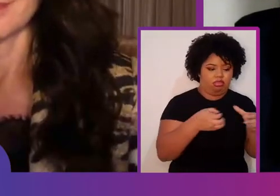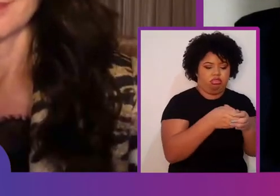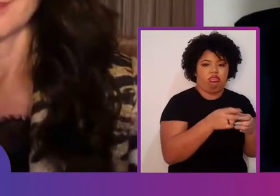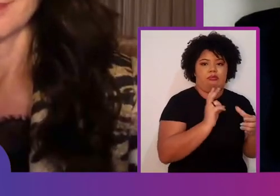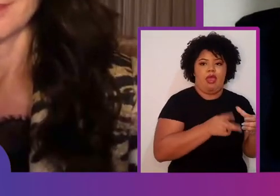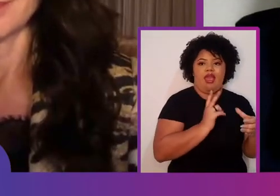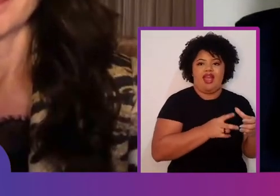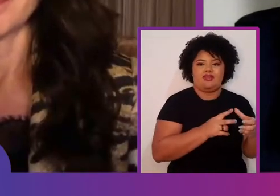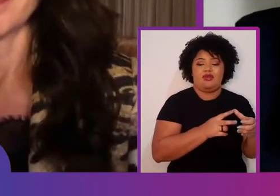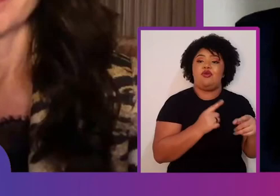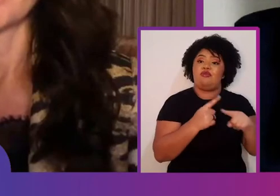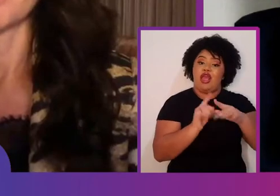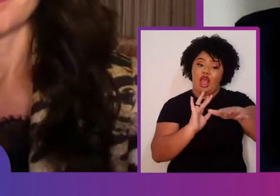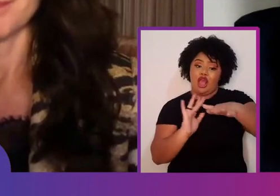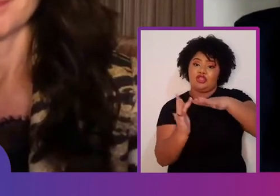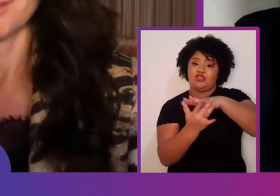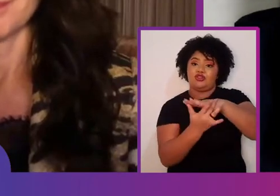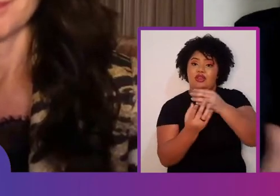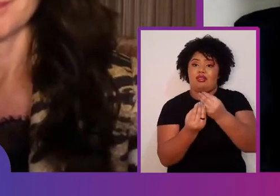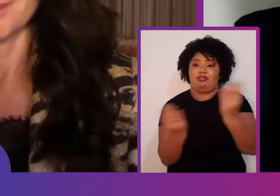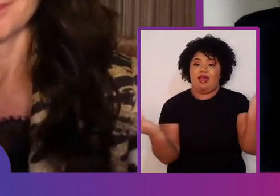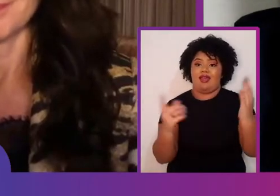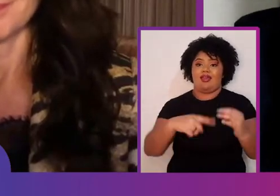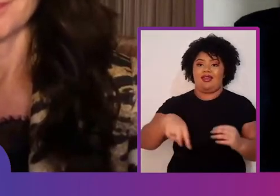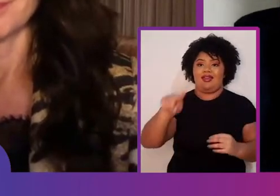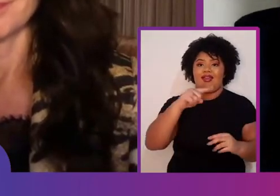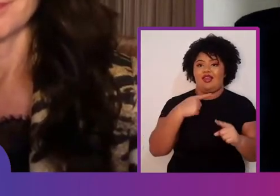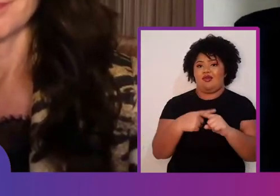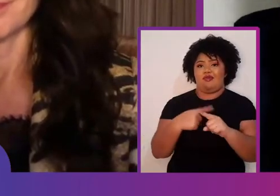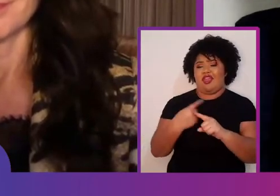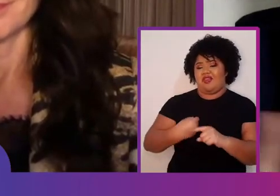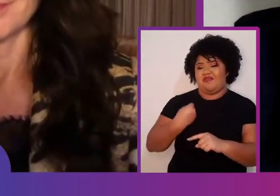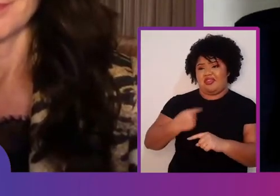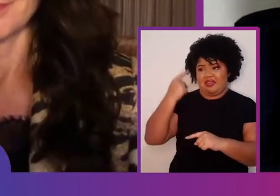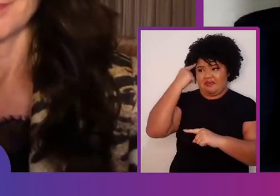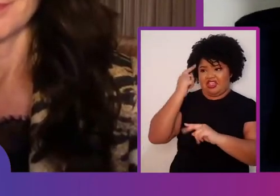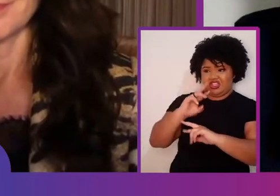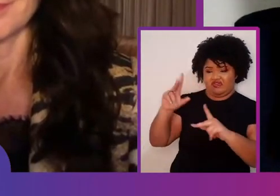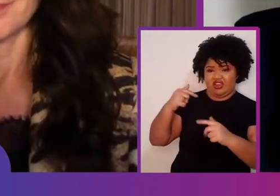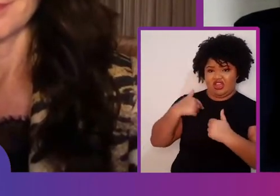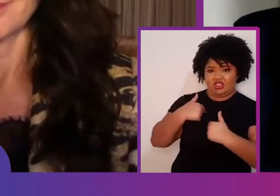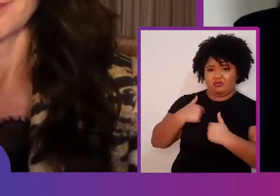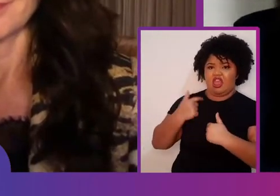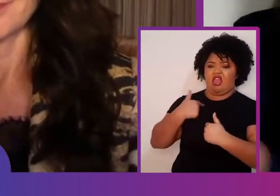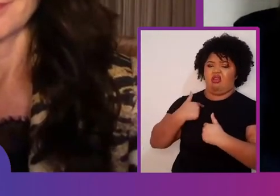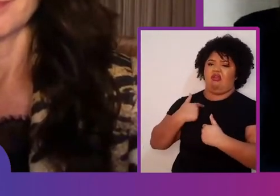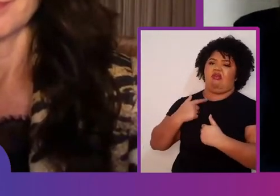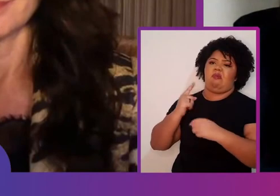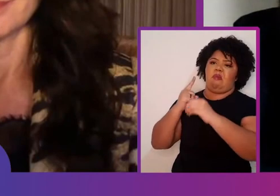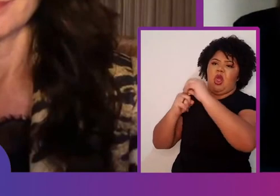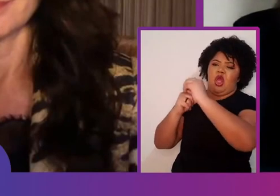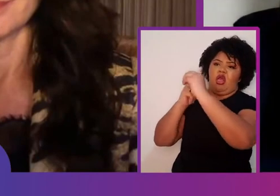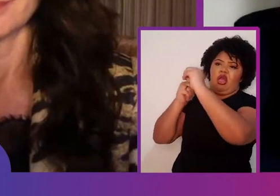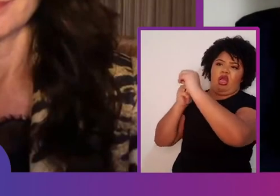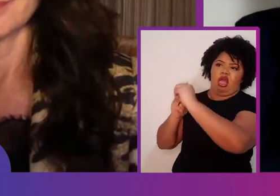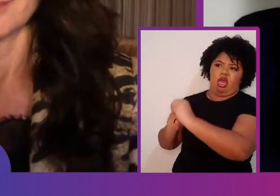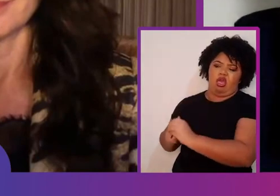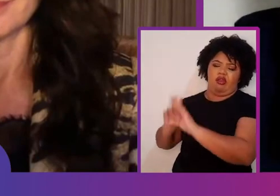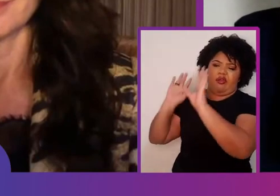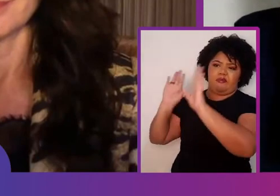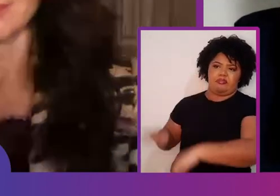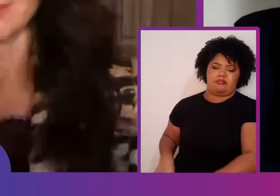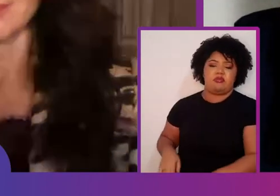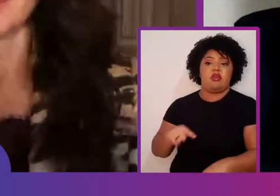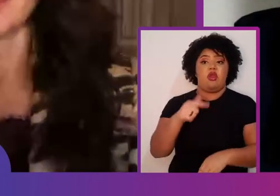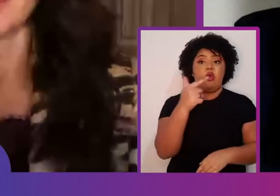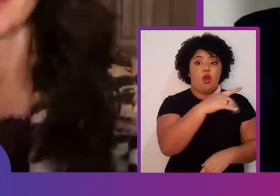porque eu posso passar a vida bloqueando pessoas que pensam diferente de mim e dando voz e dando espaço nas minhas redes sociais a pessoas